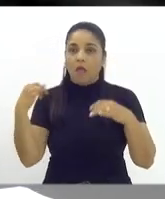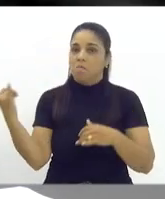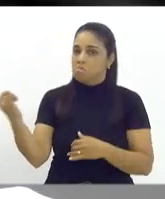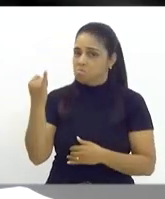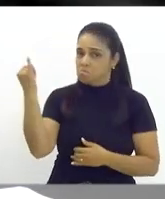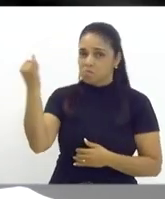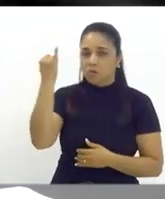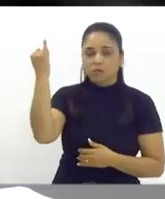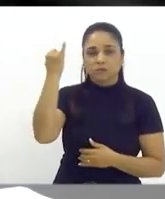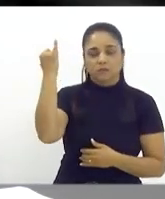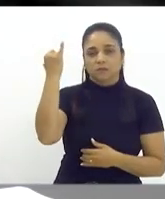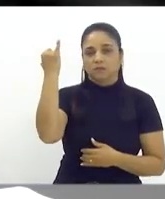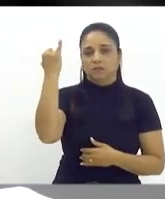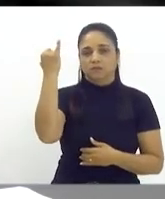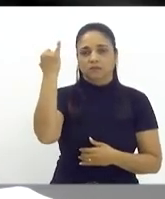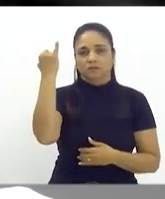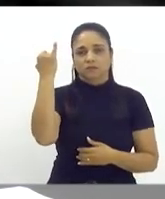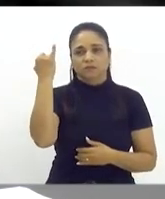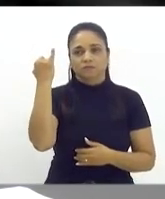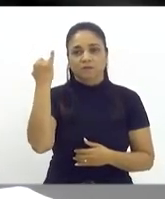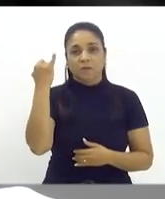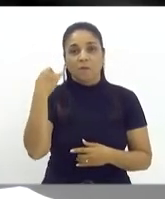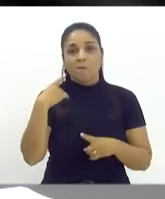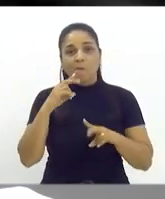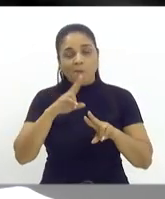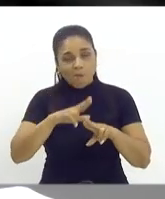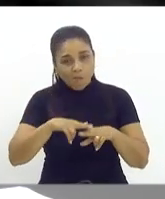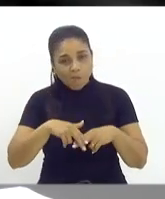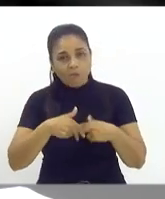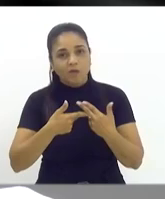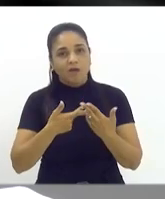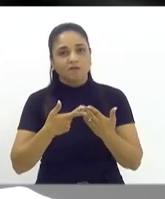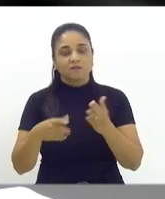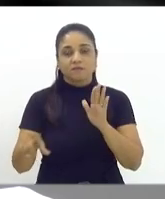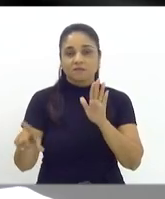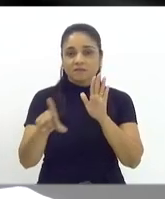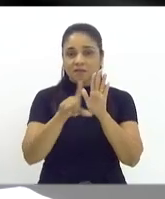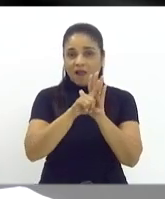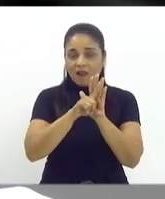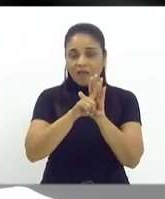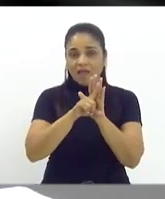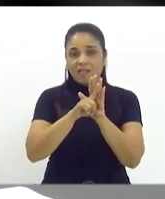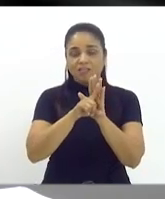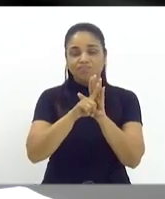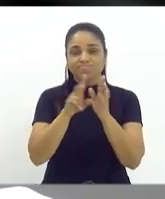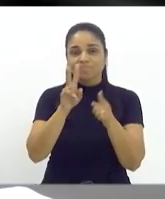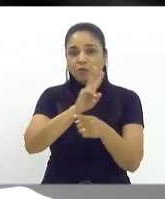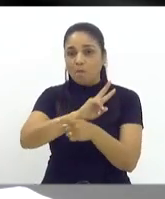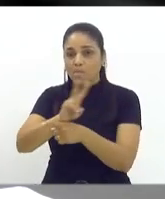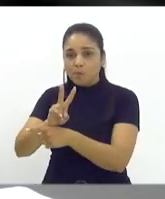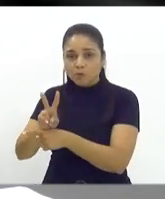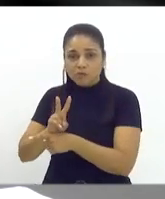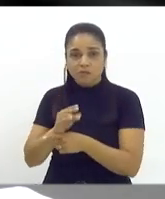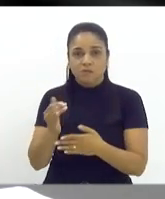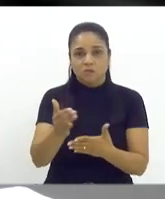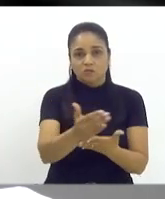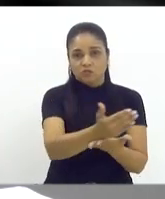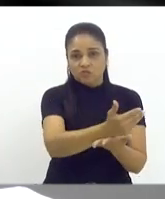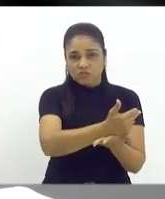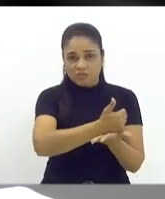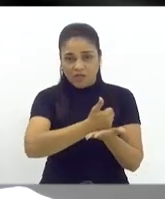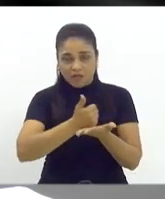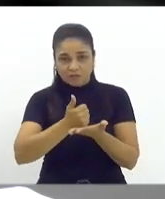importante sobre tudo é agora em razão da lei geral de proteção de dados né quando a gente fala em imagem